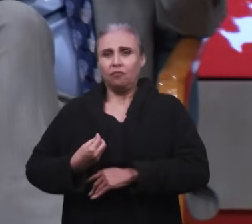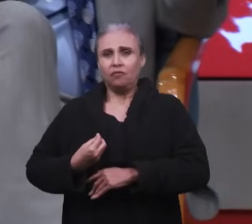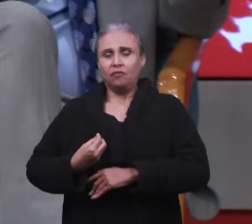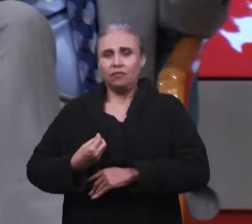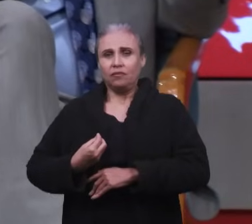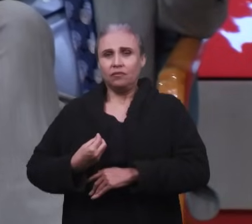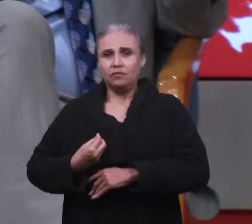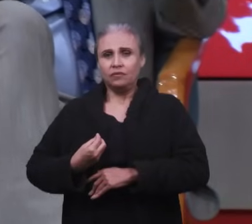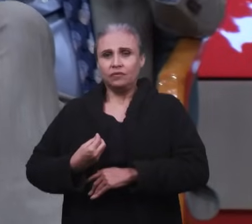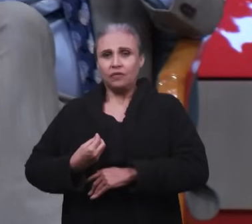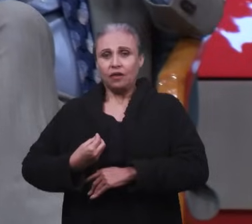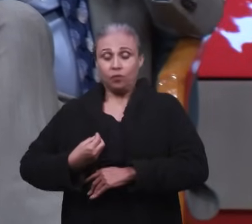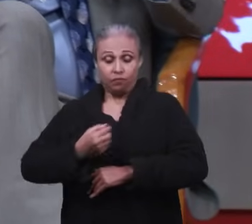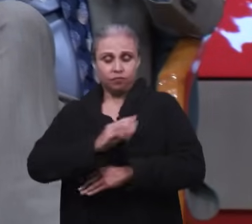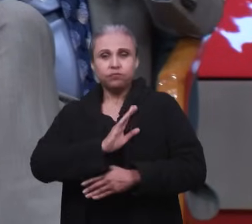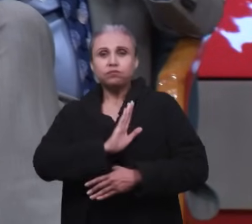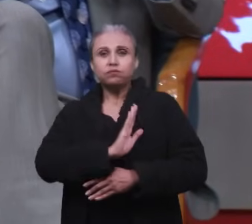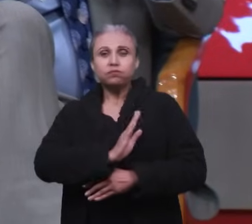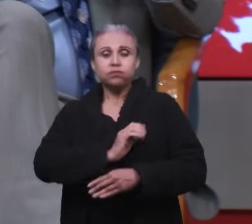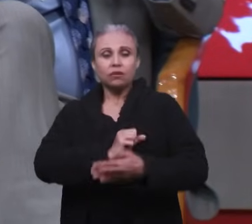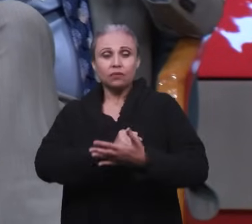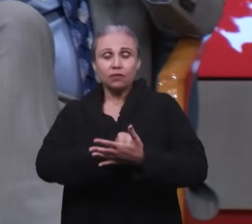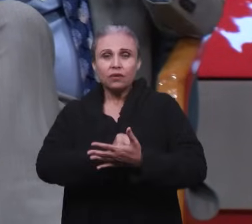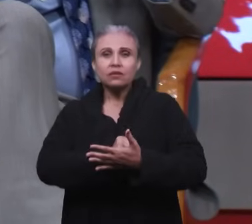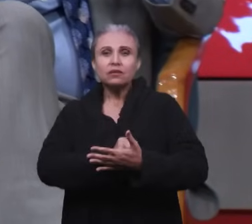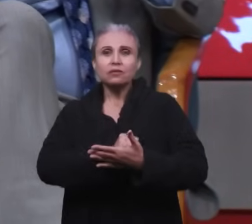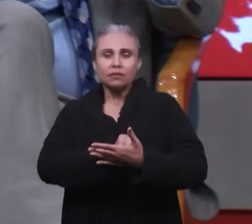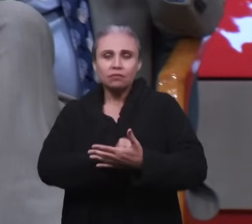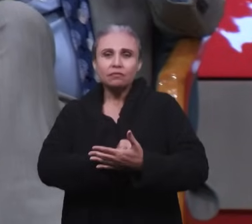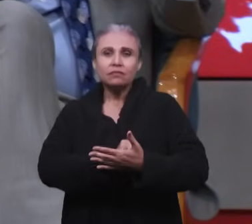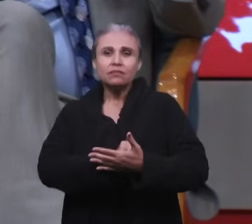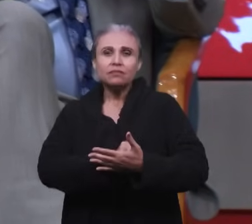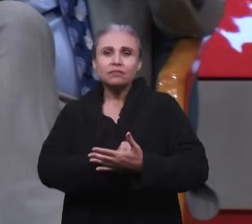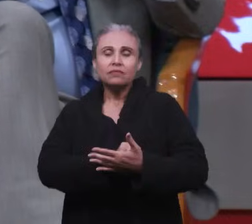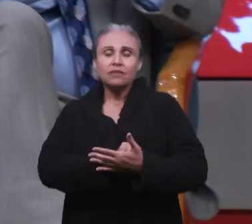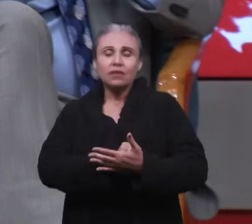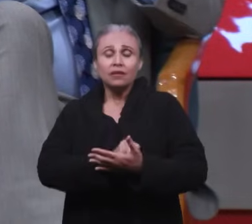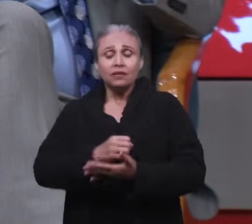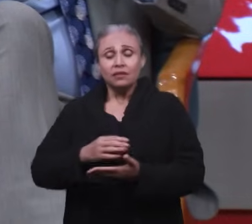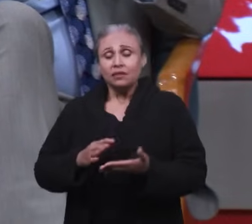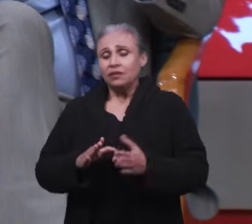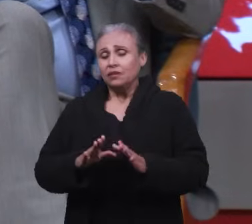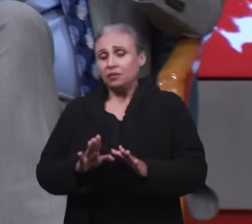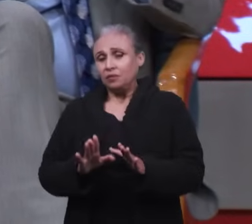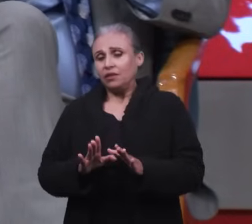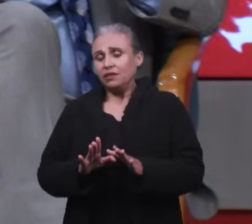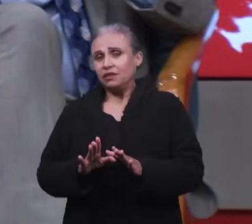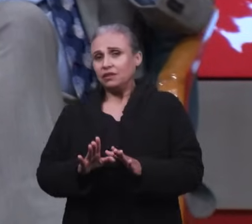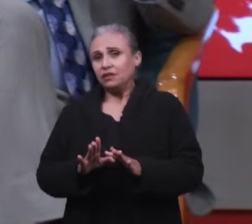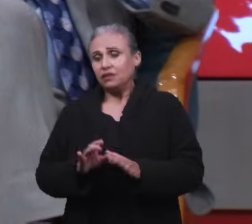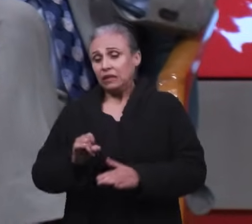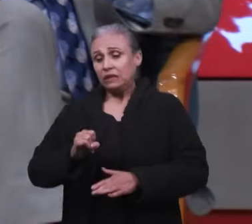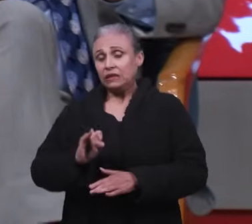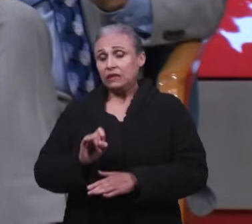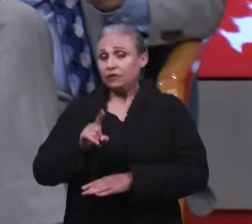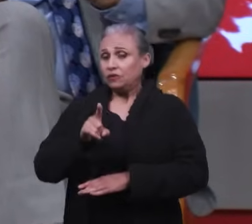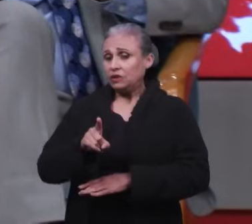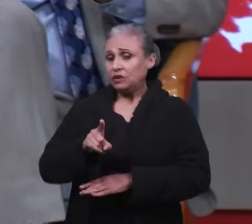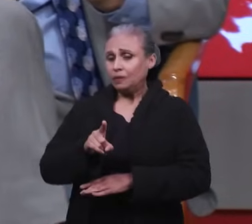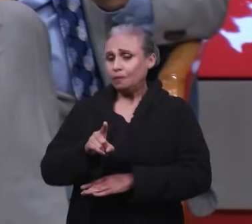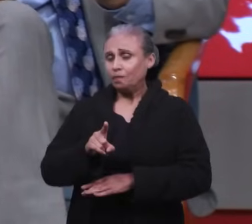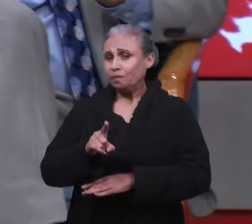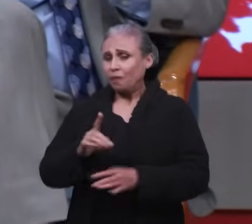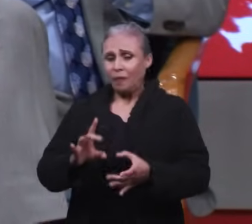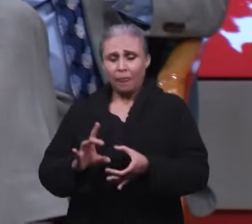sem nenhuma placa lá na artéria, esse membro é saudável. Mas se ele de